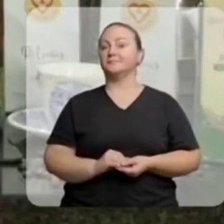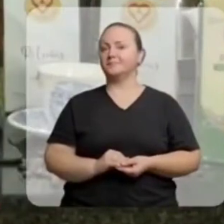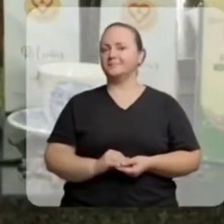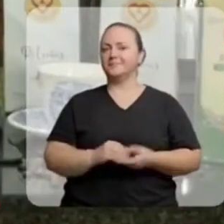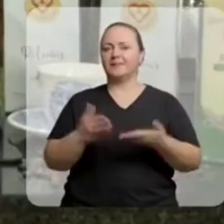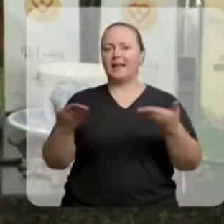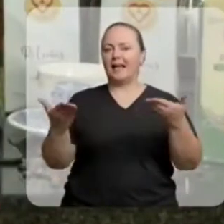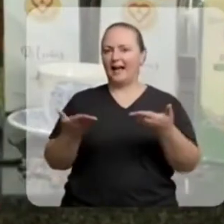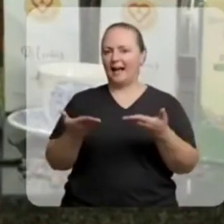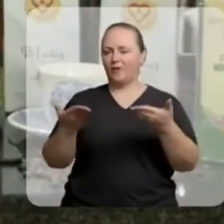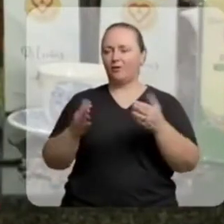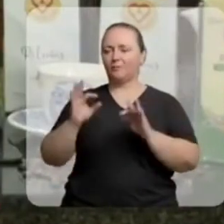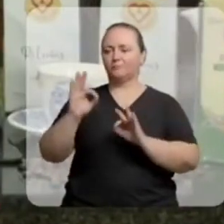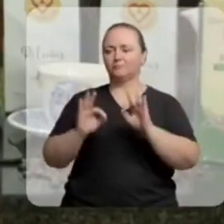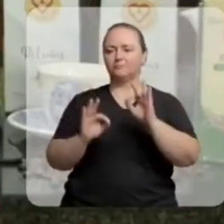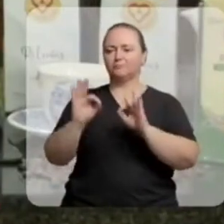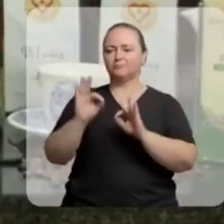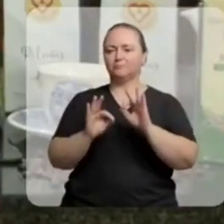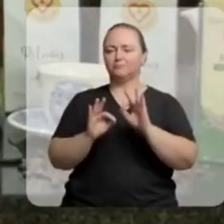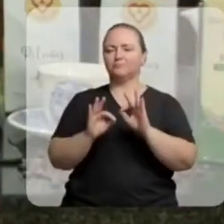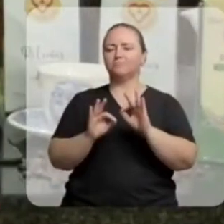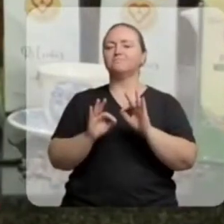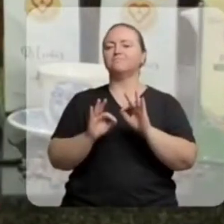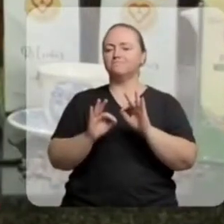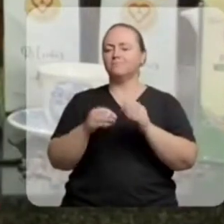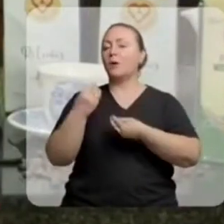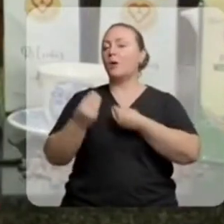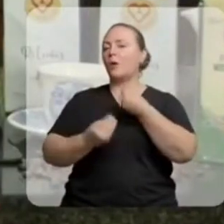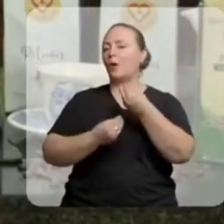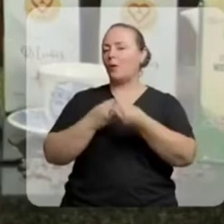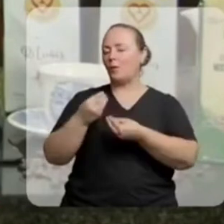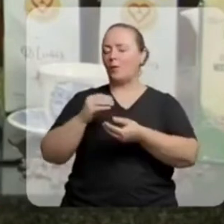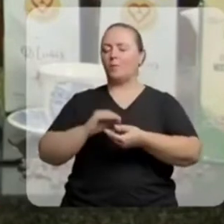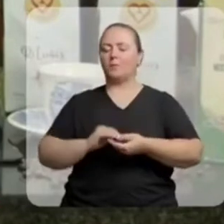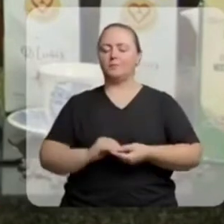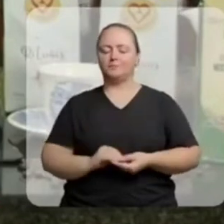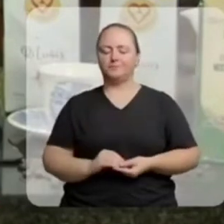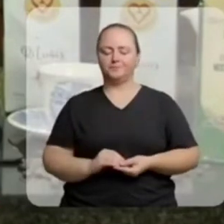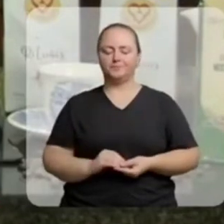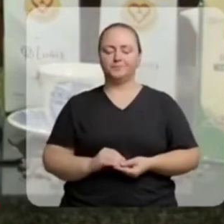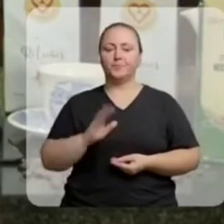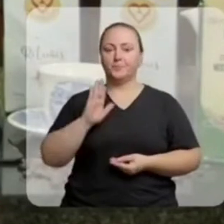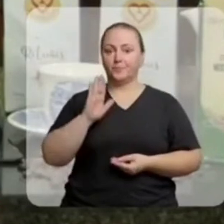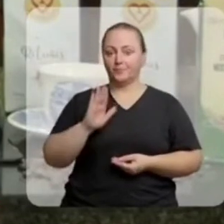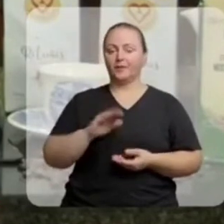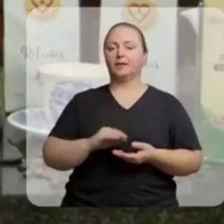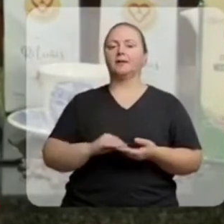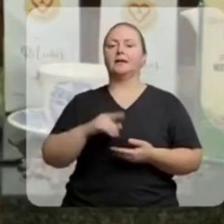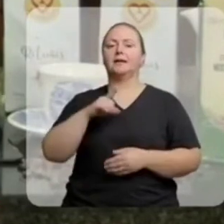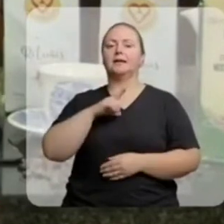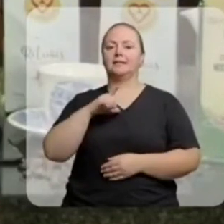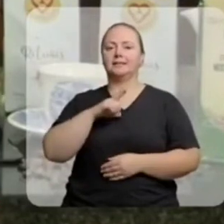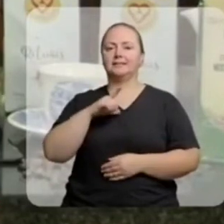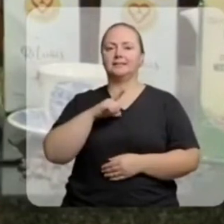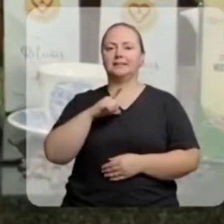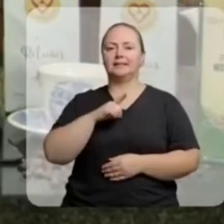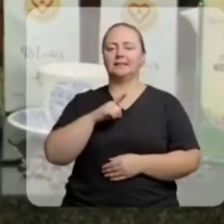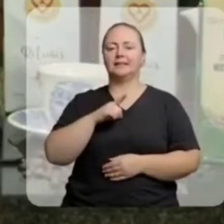vamos preparar uma bebida elaborada. É uma bebida, um suco de laranja refrescante com